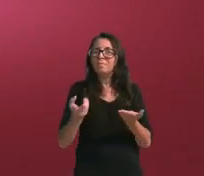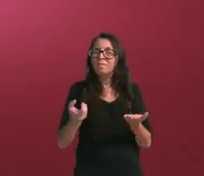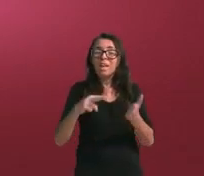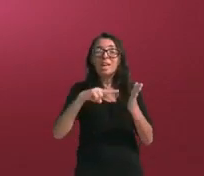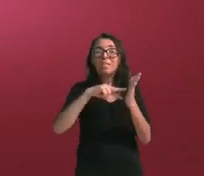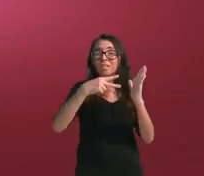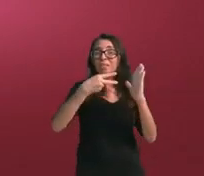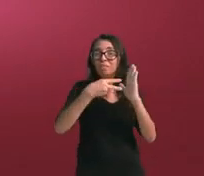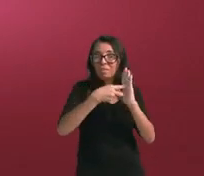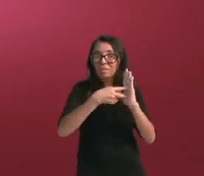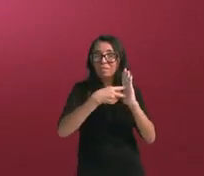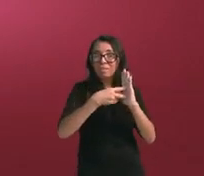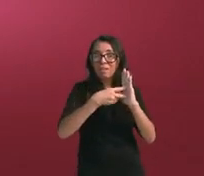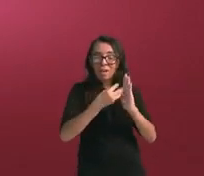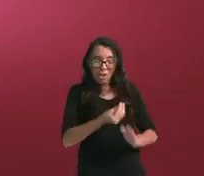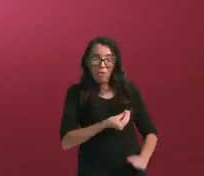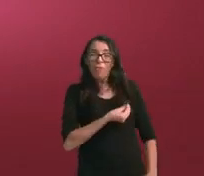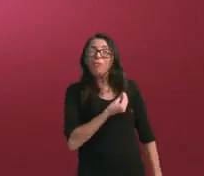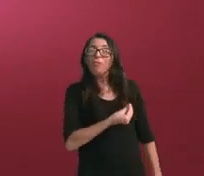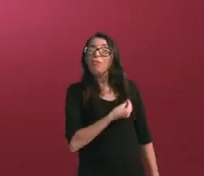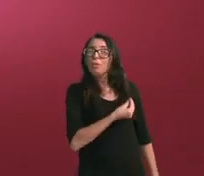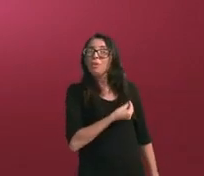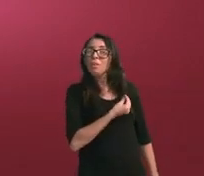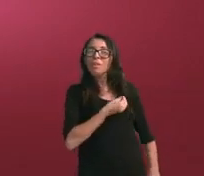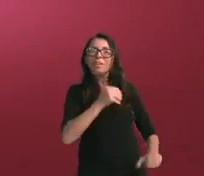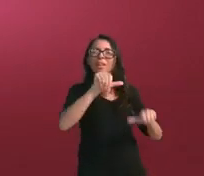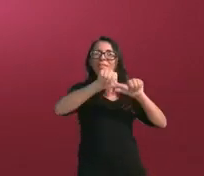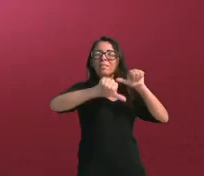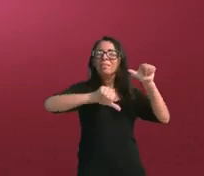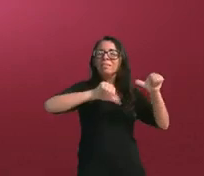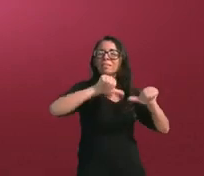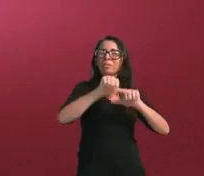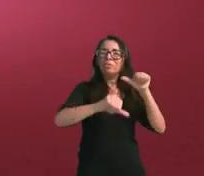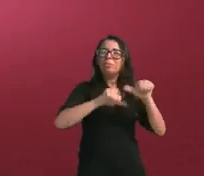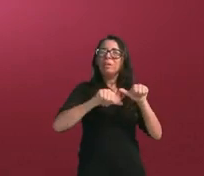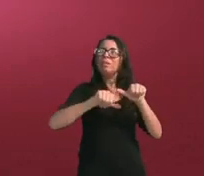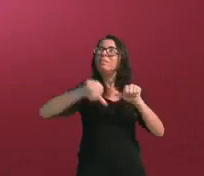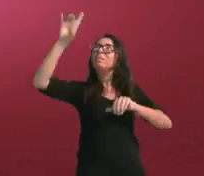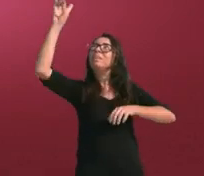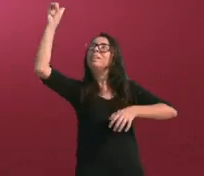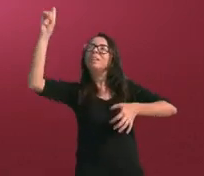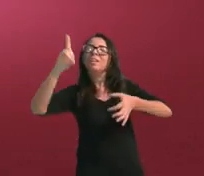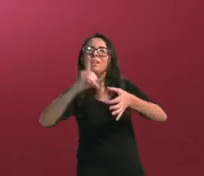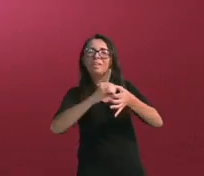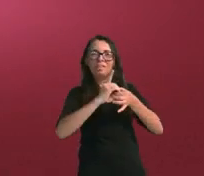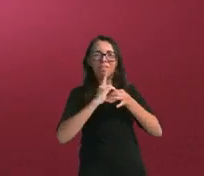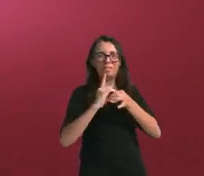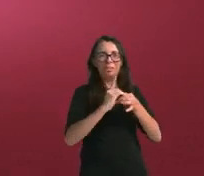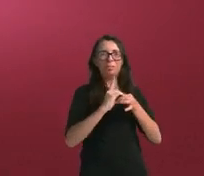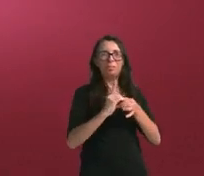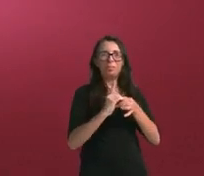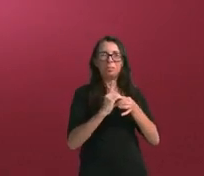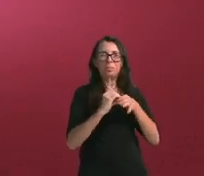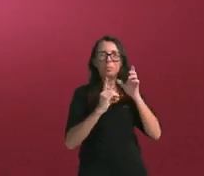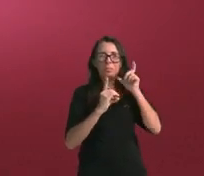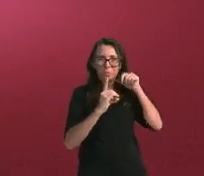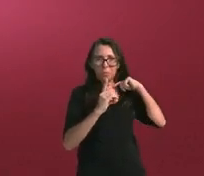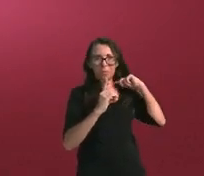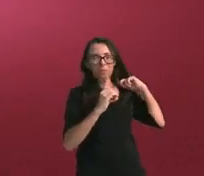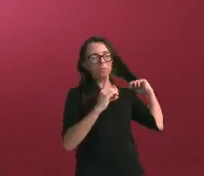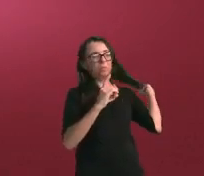que o povo fosse liberto do Egito. Chegaram um momento onde que eles viram o Mar